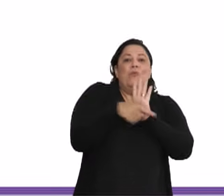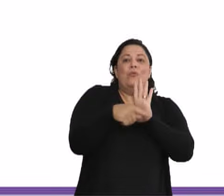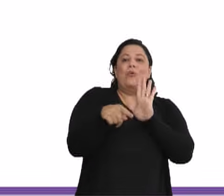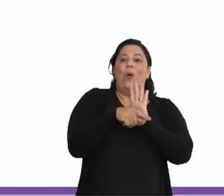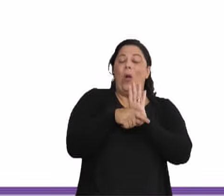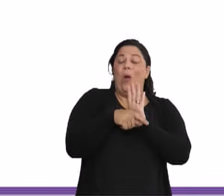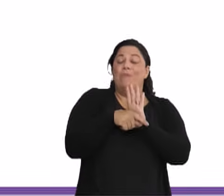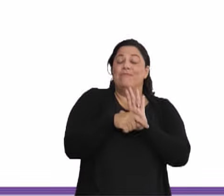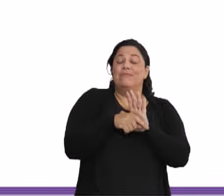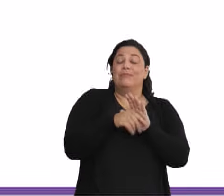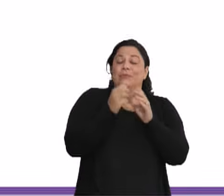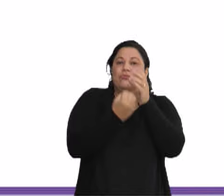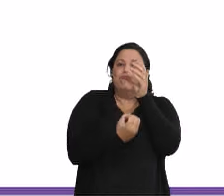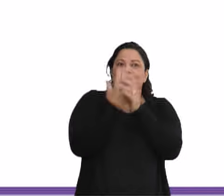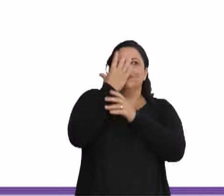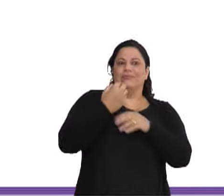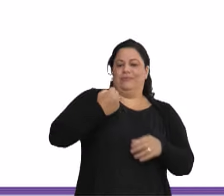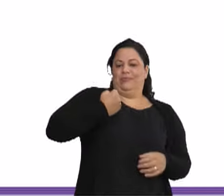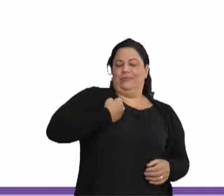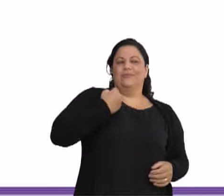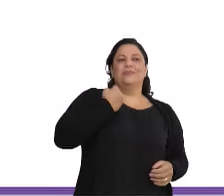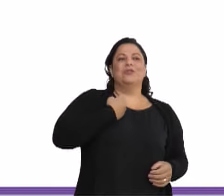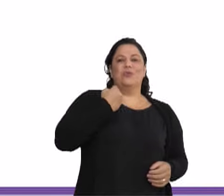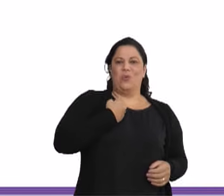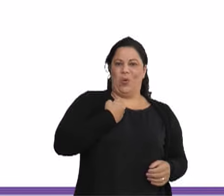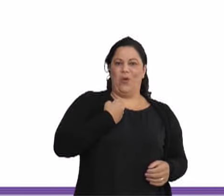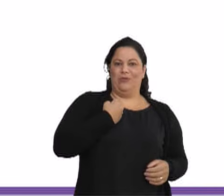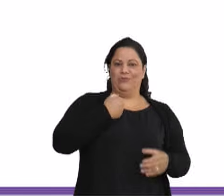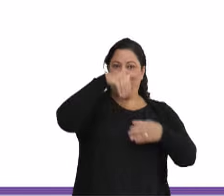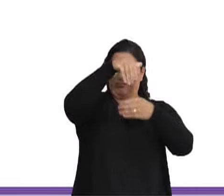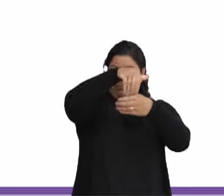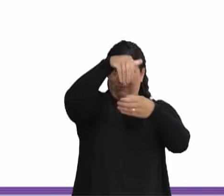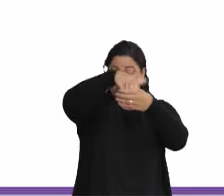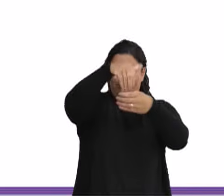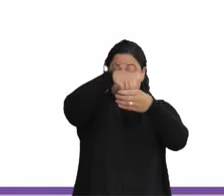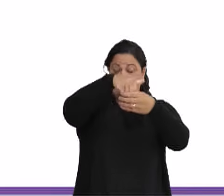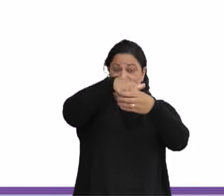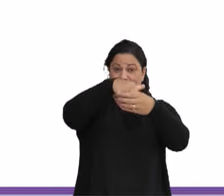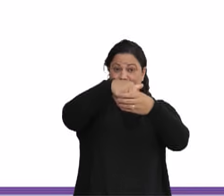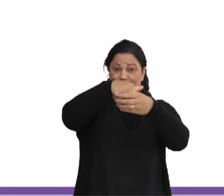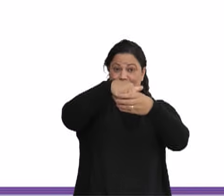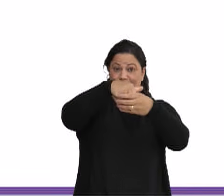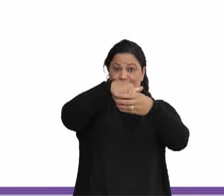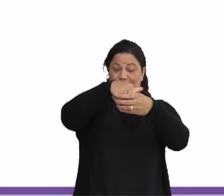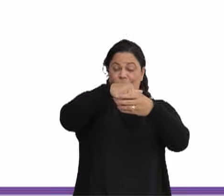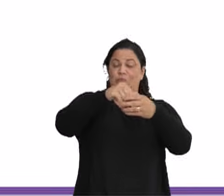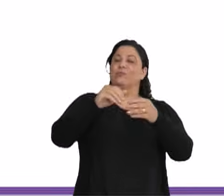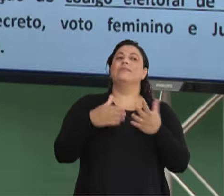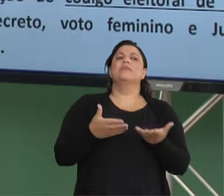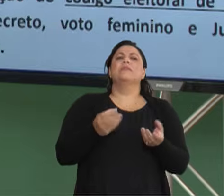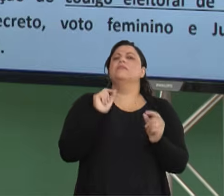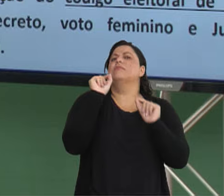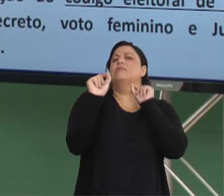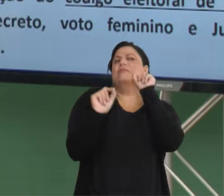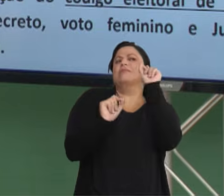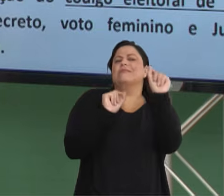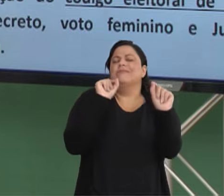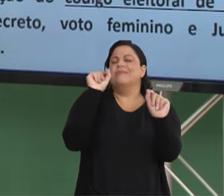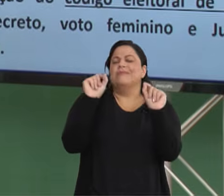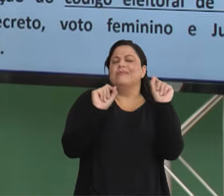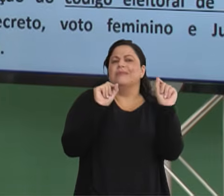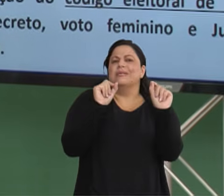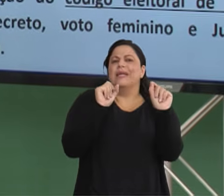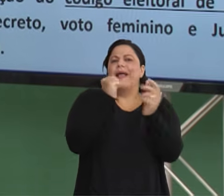Um código eleitoral, uma reunião de leis sobre eleição no Brasil. Esse Código Eleitoral trouxe